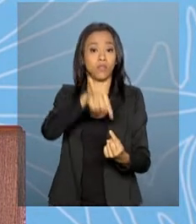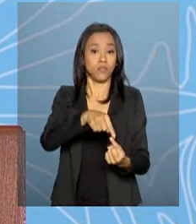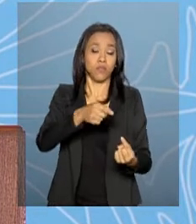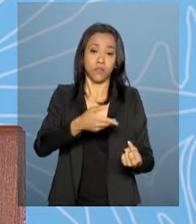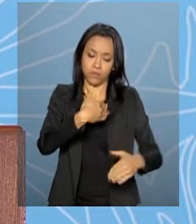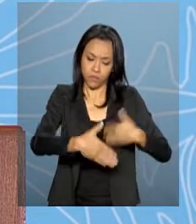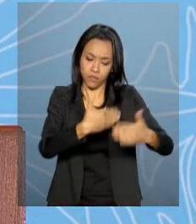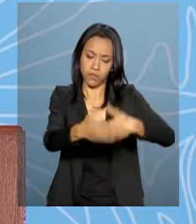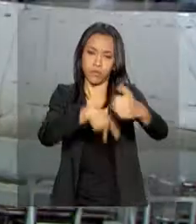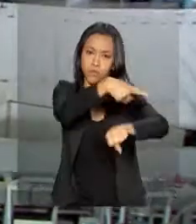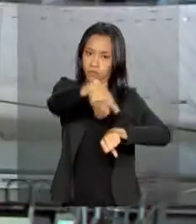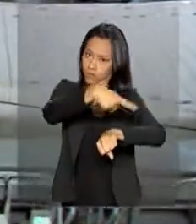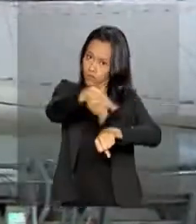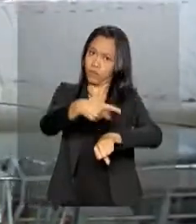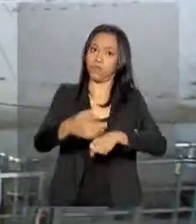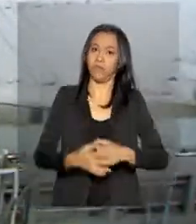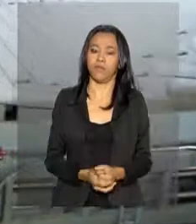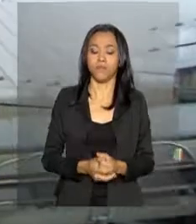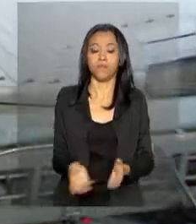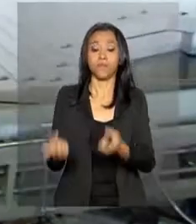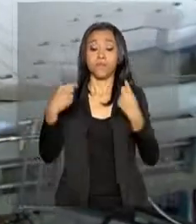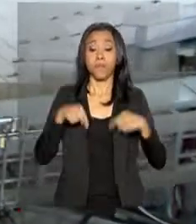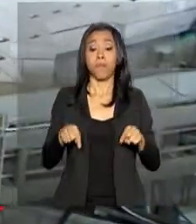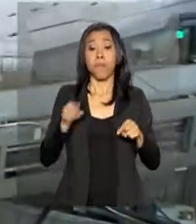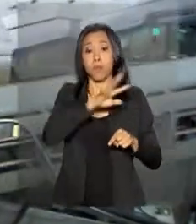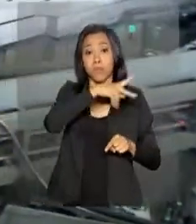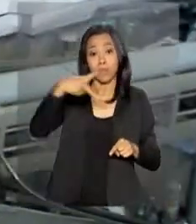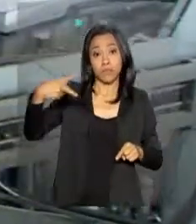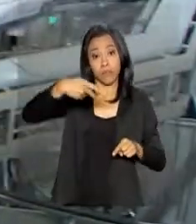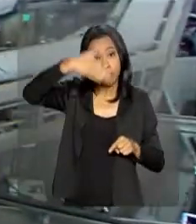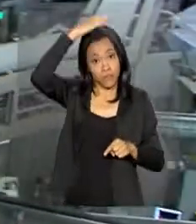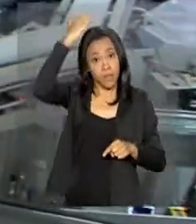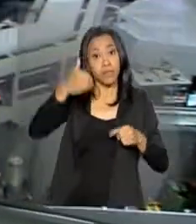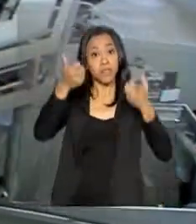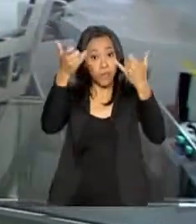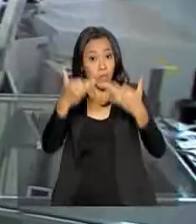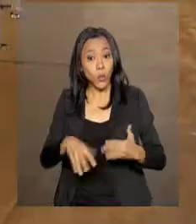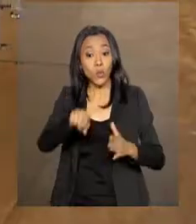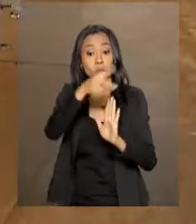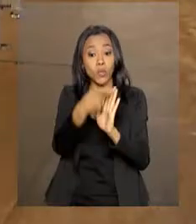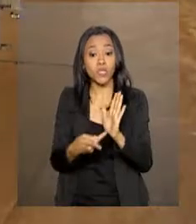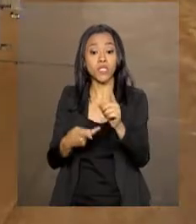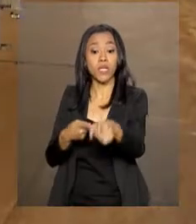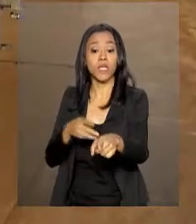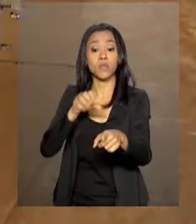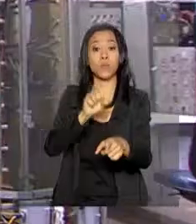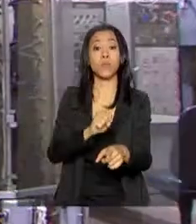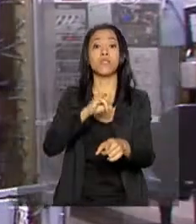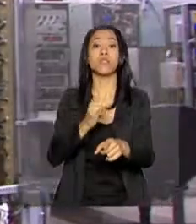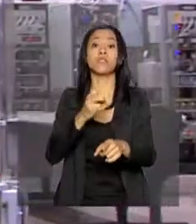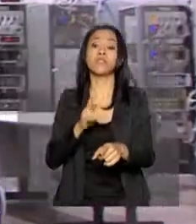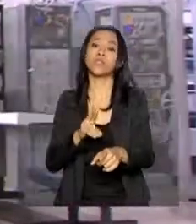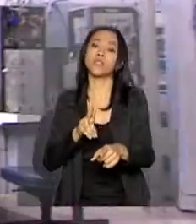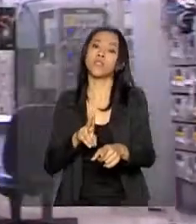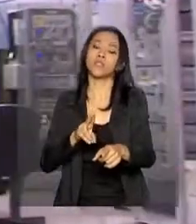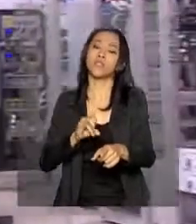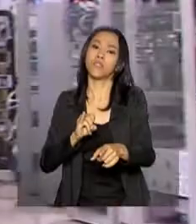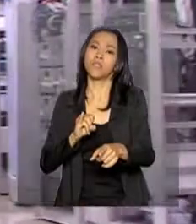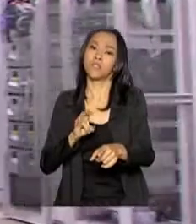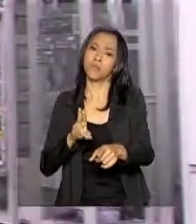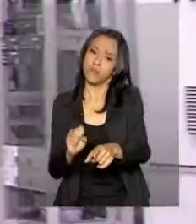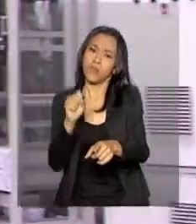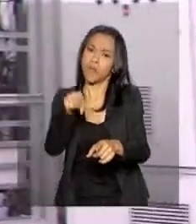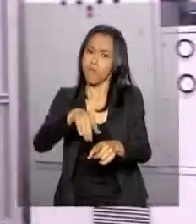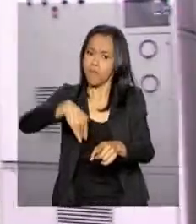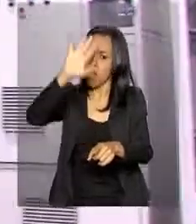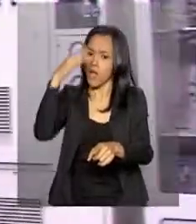brasileiro. Temer também falou sobre o projeto Sirius, a maior e mais complexa infraestrutura científica